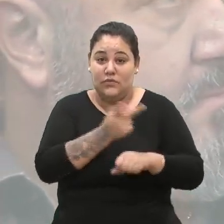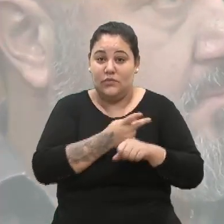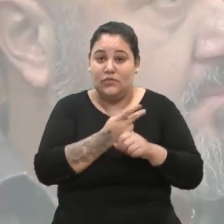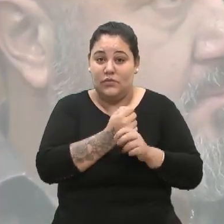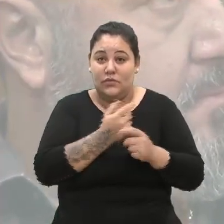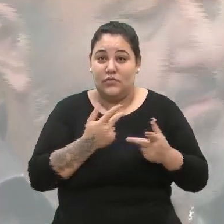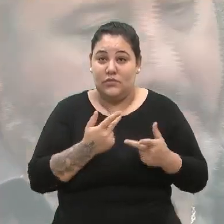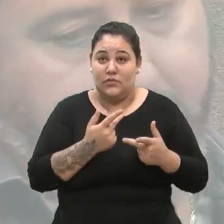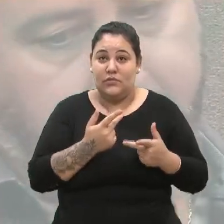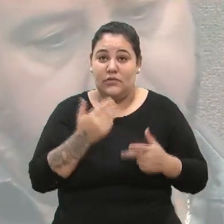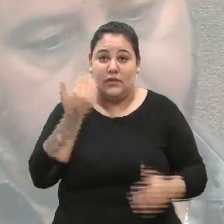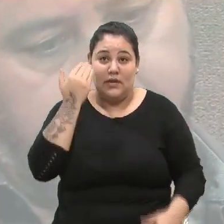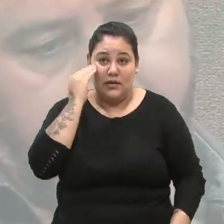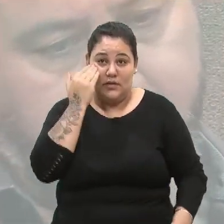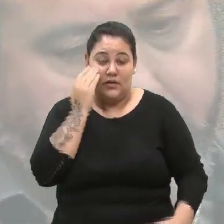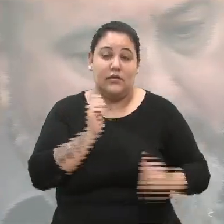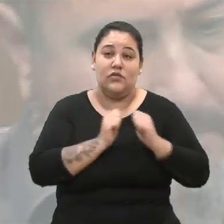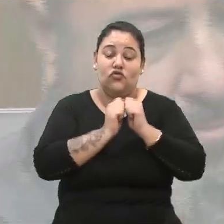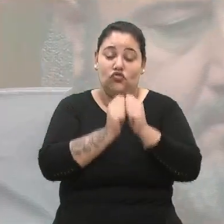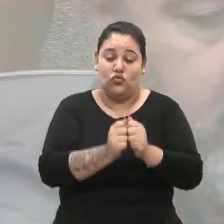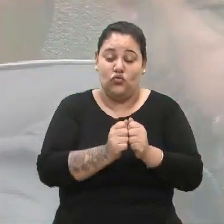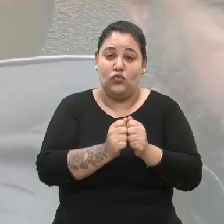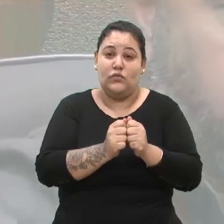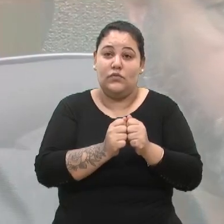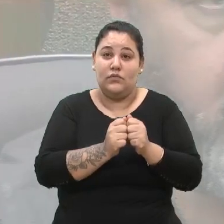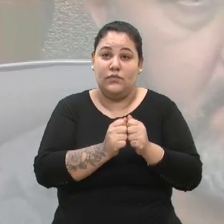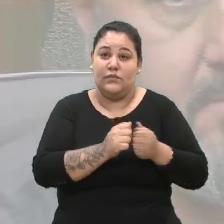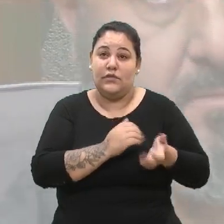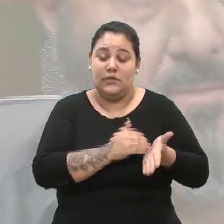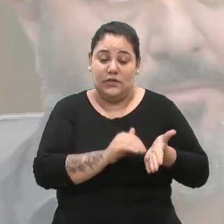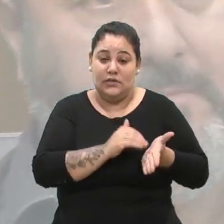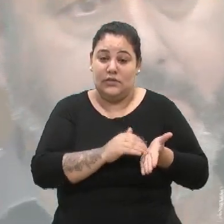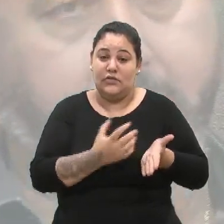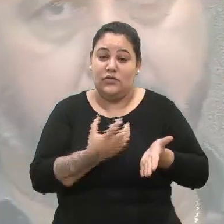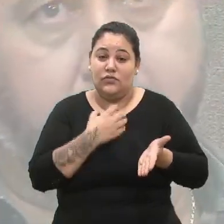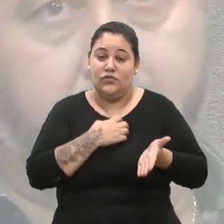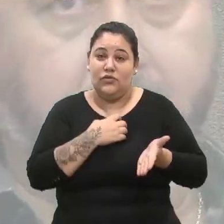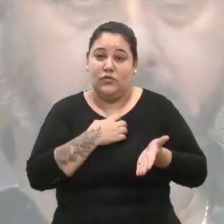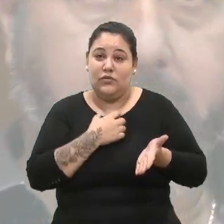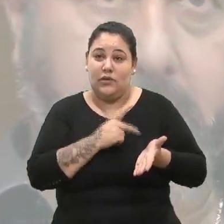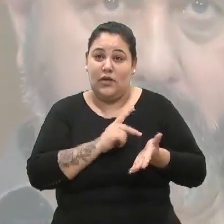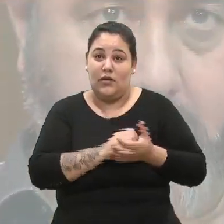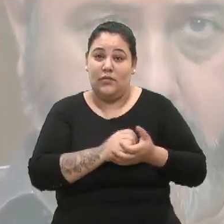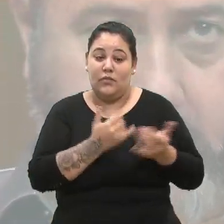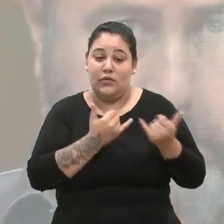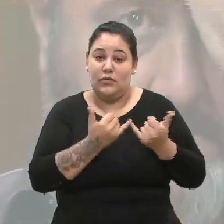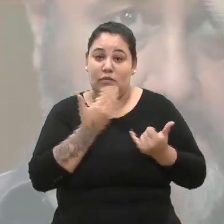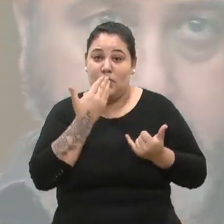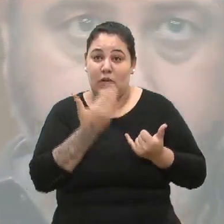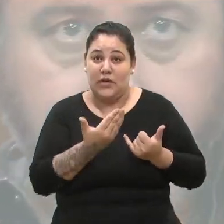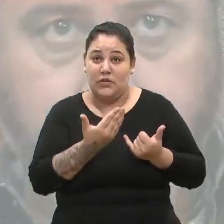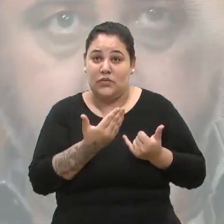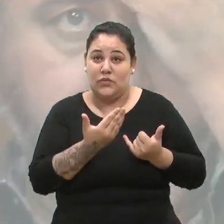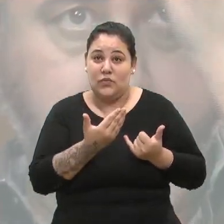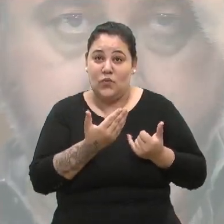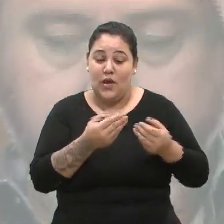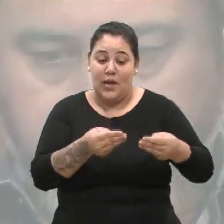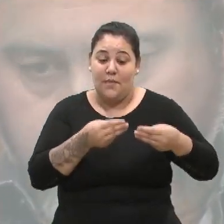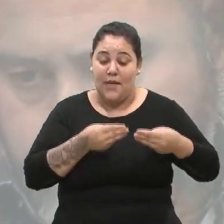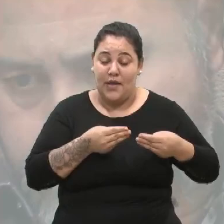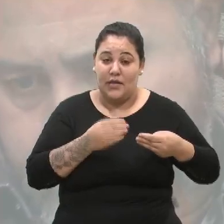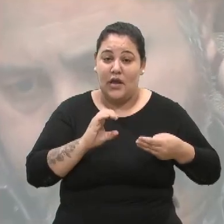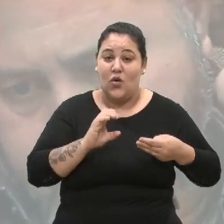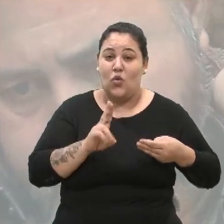junto ao órgão, à secretaria competente, o formato dela. Por exemplo, eu peço emenda de custeio, porque é uma